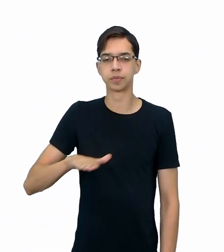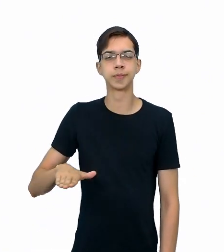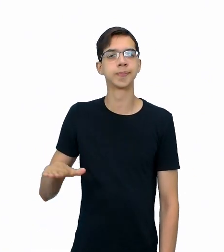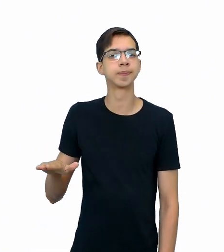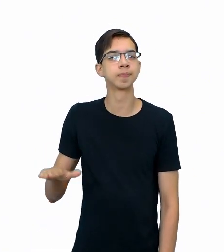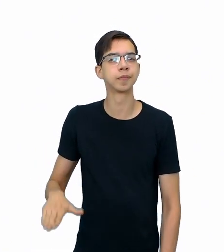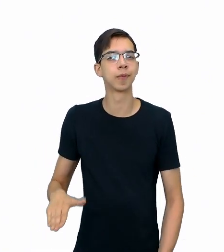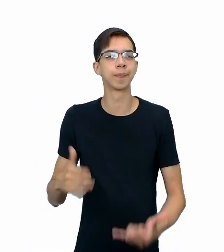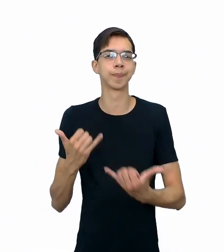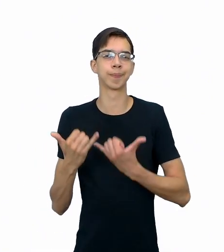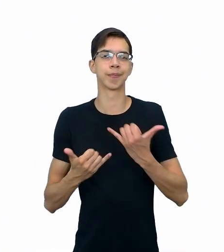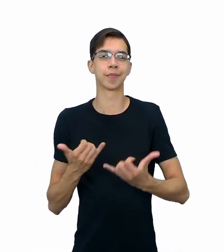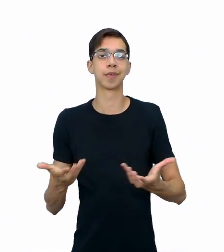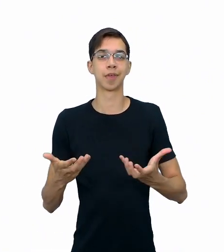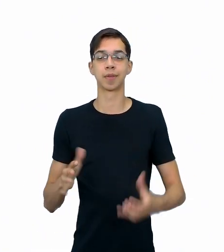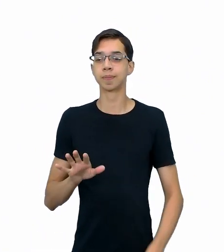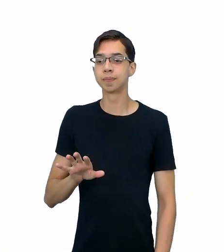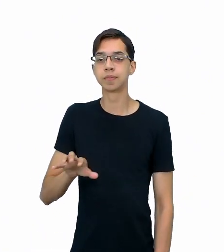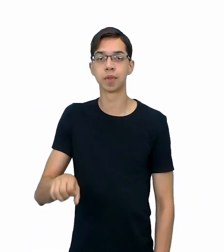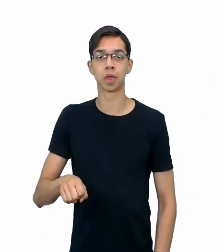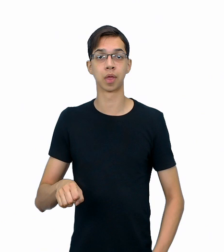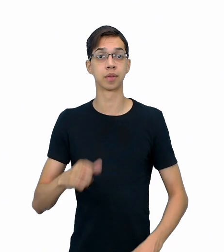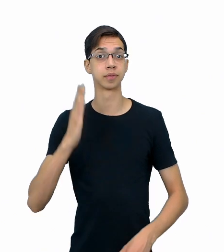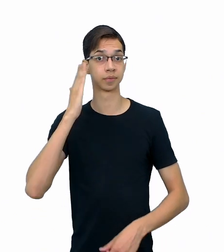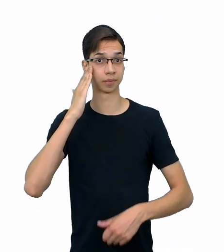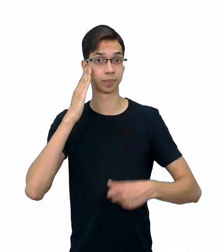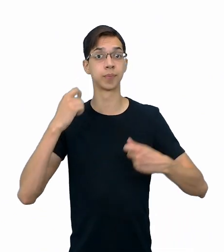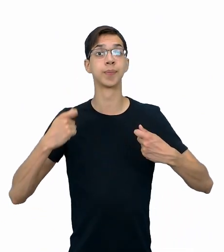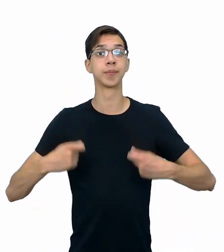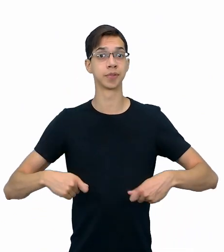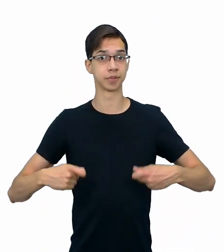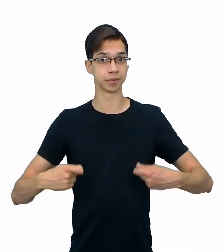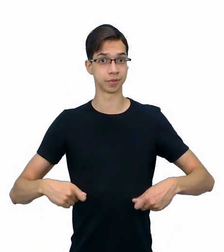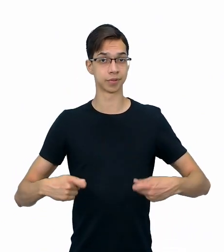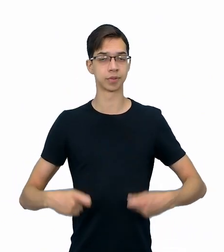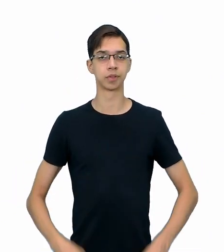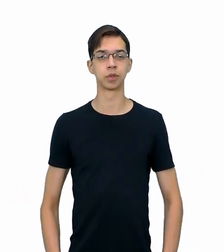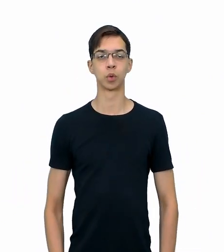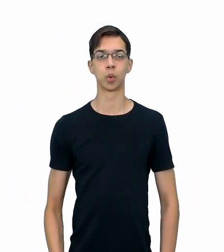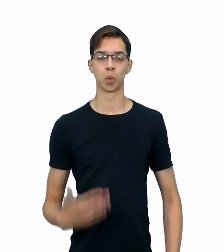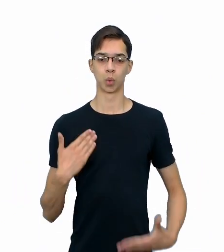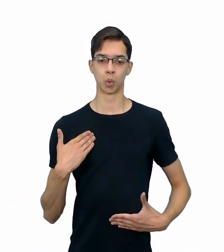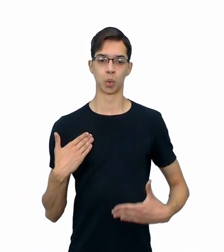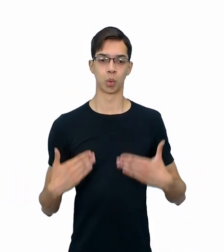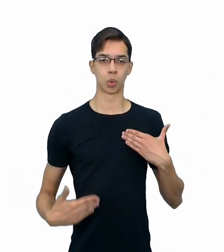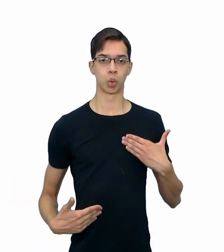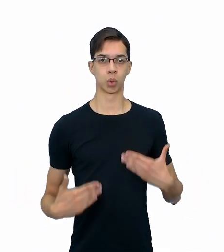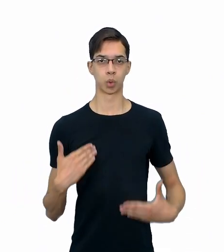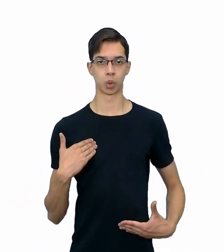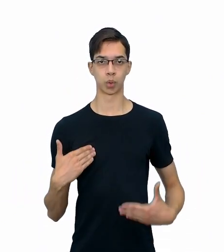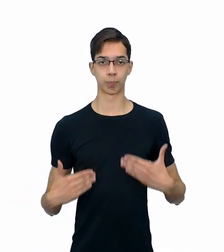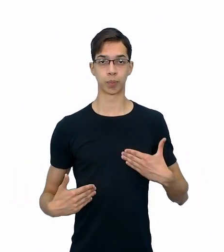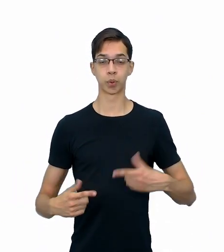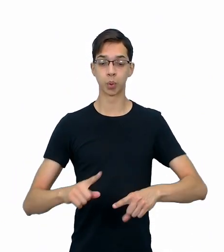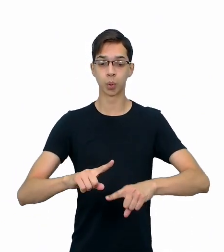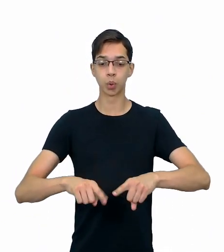precisa dimensionar a distância que tem entre o seu corpo e até o objeto. E com o